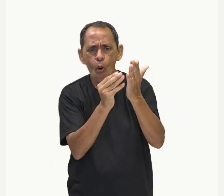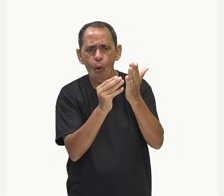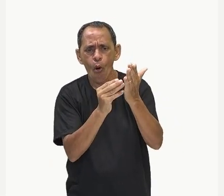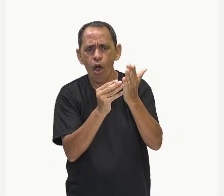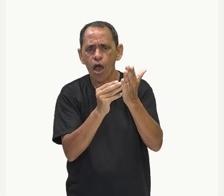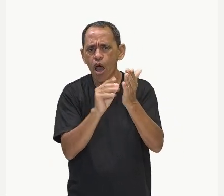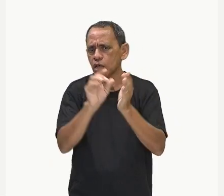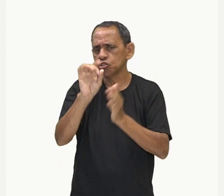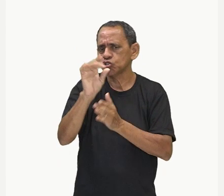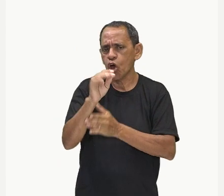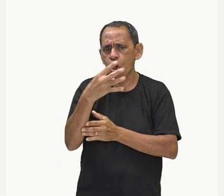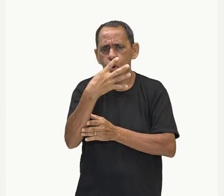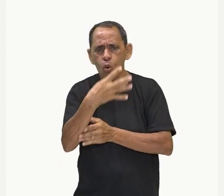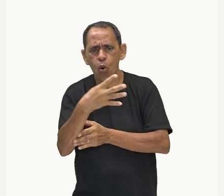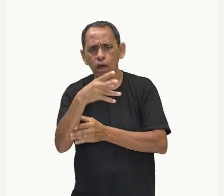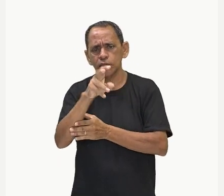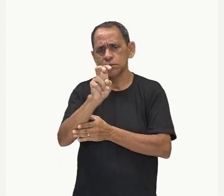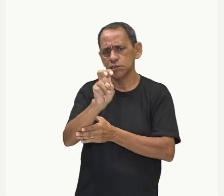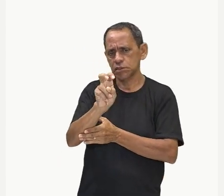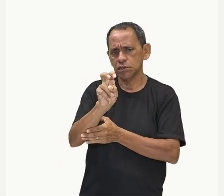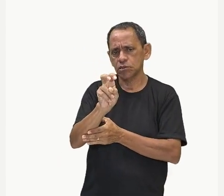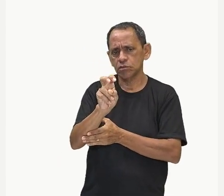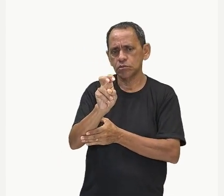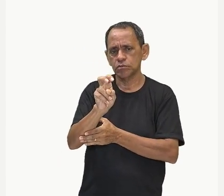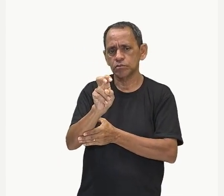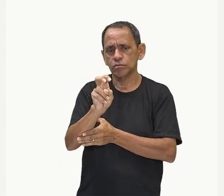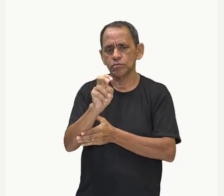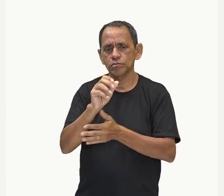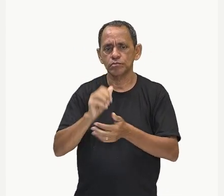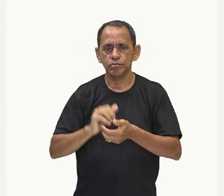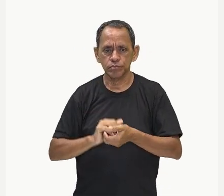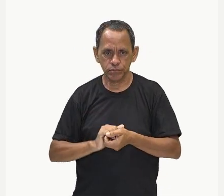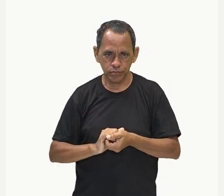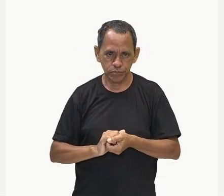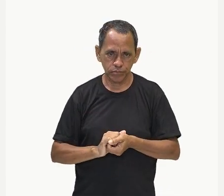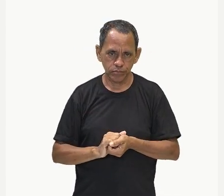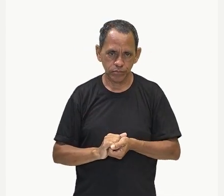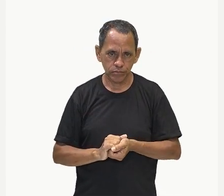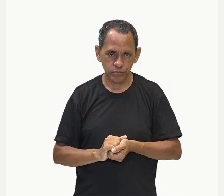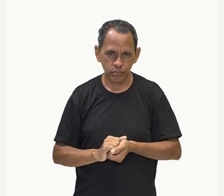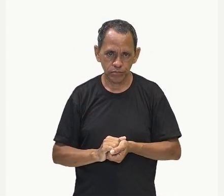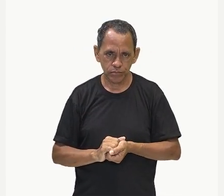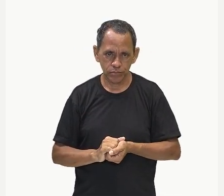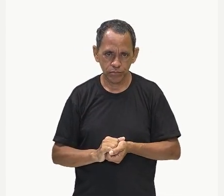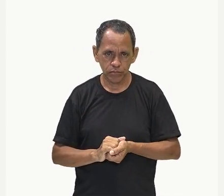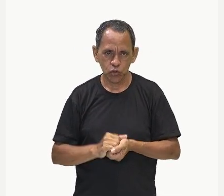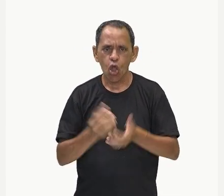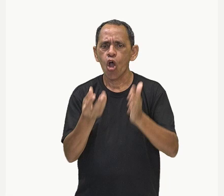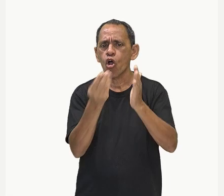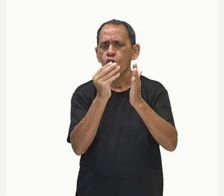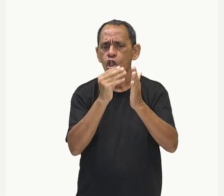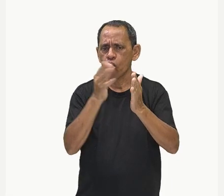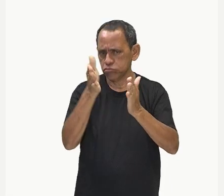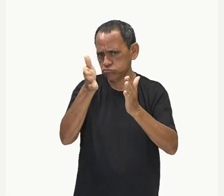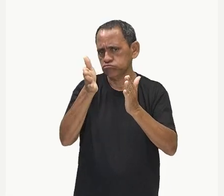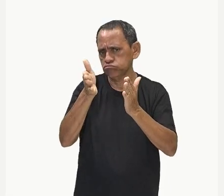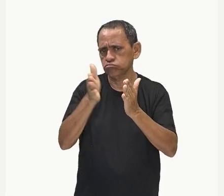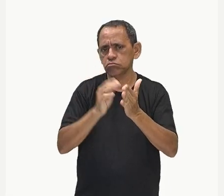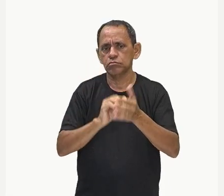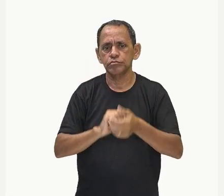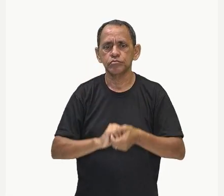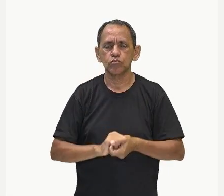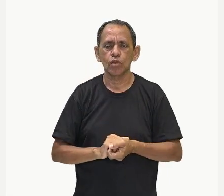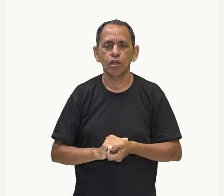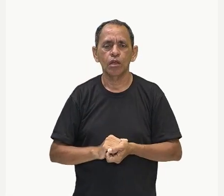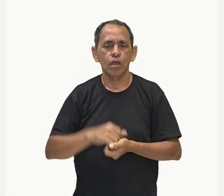Mais simples. Os zeros na frente não fazem efeito. Então, já coloco o 45, já coloco o 1